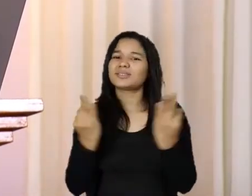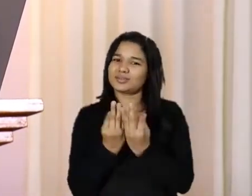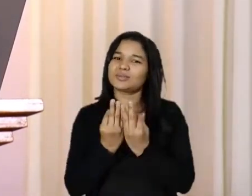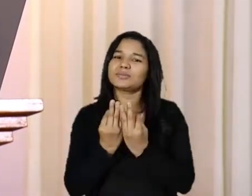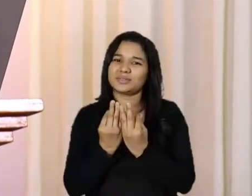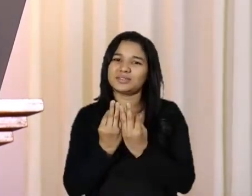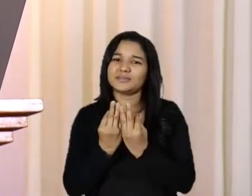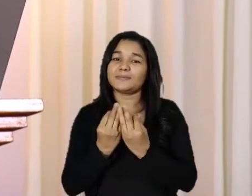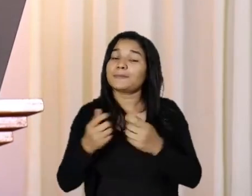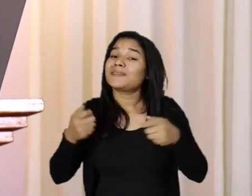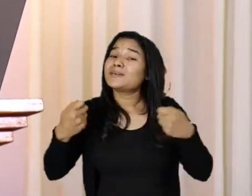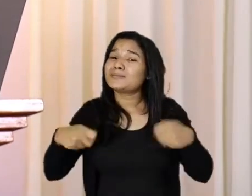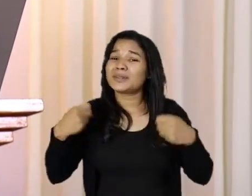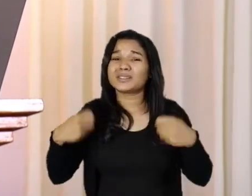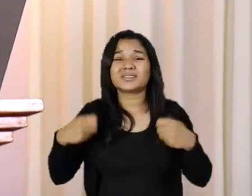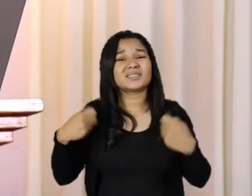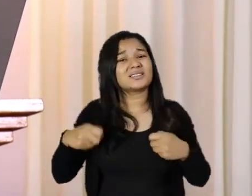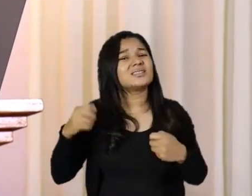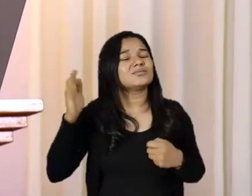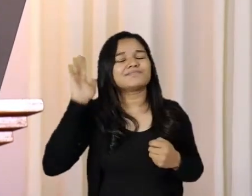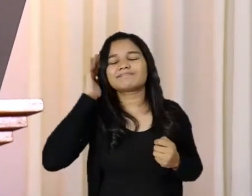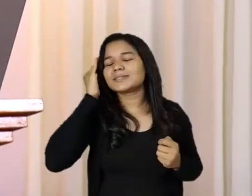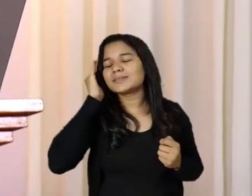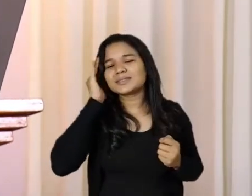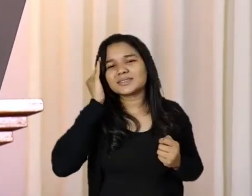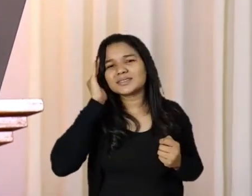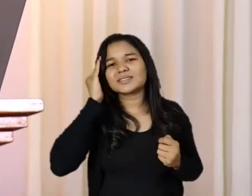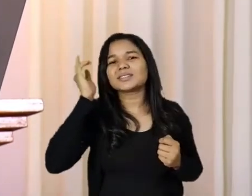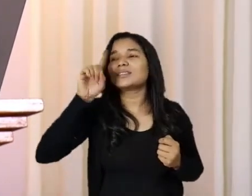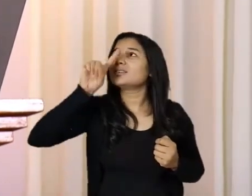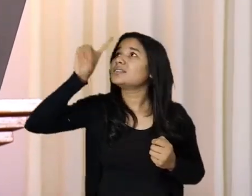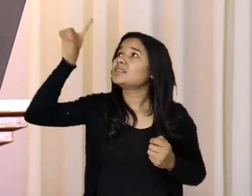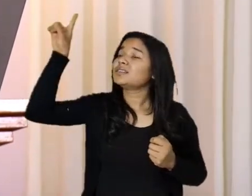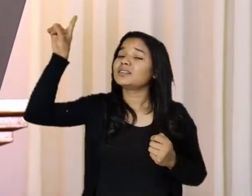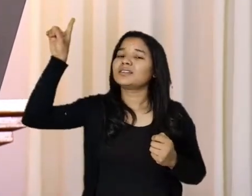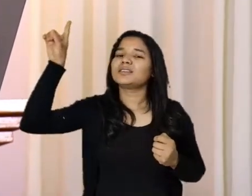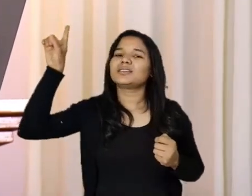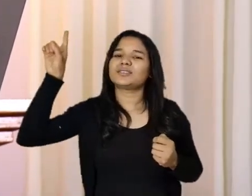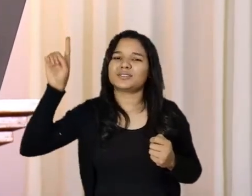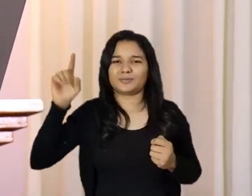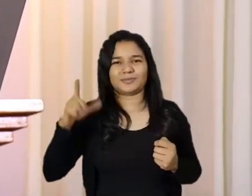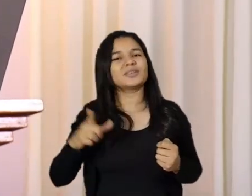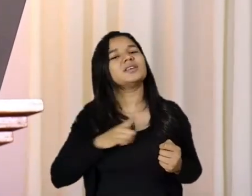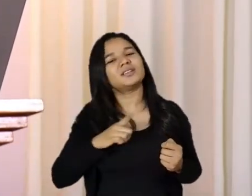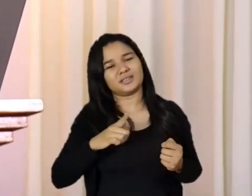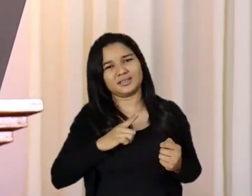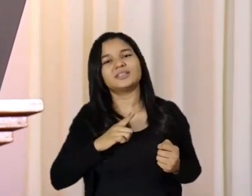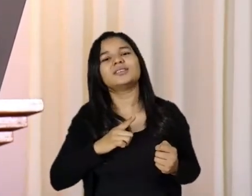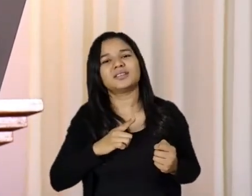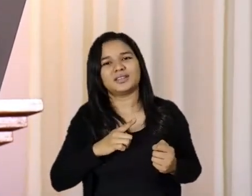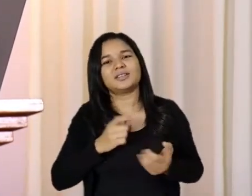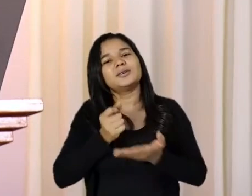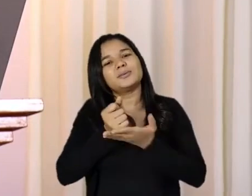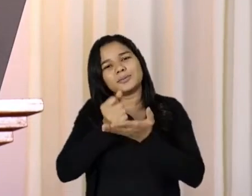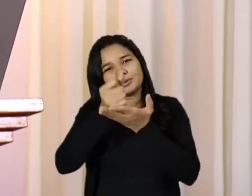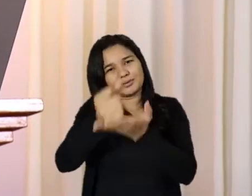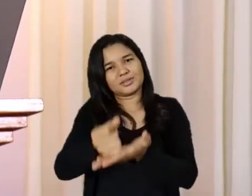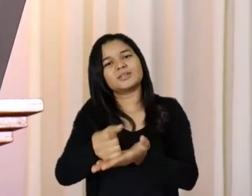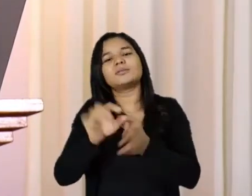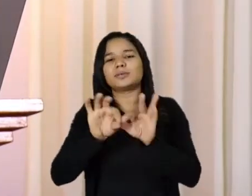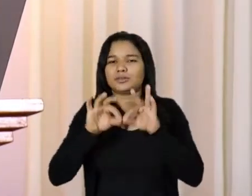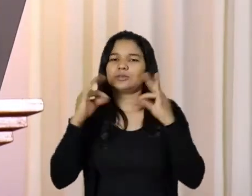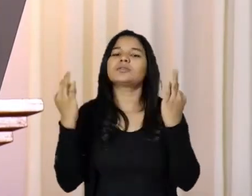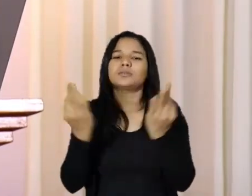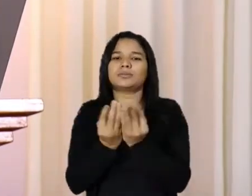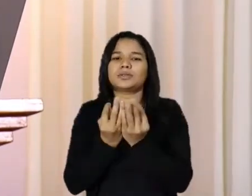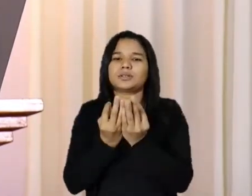precisamos entender que Deus ainda tem provisão para as famílias que vivem nesses últimos dias, porque muito em breve o juízo